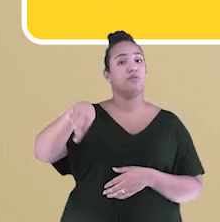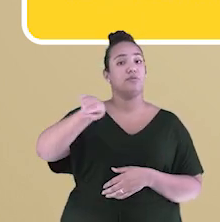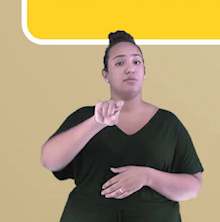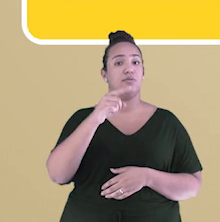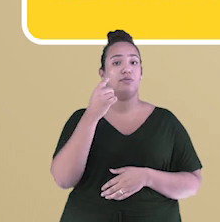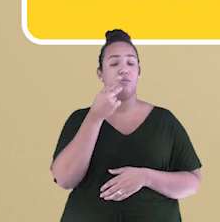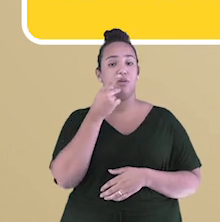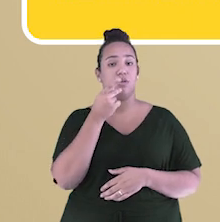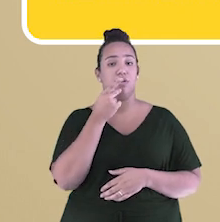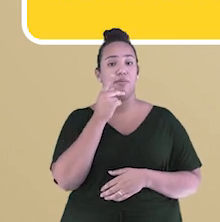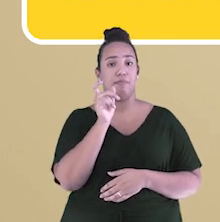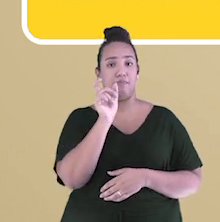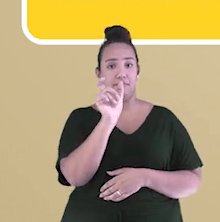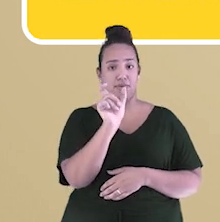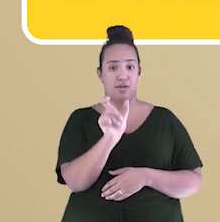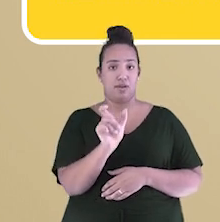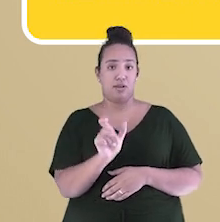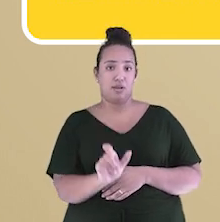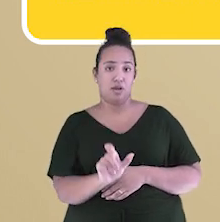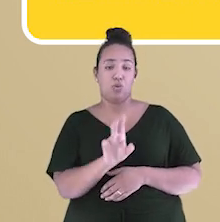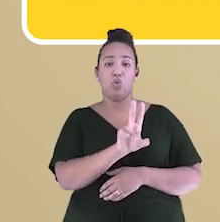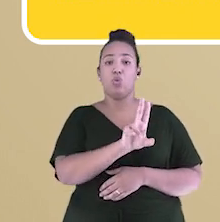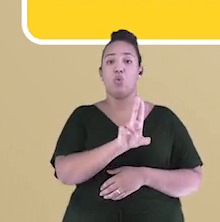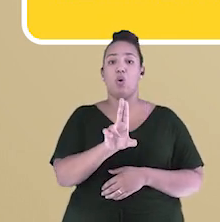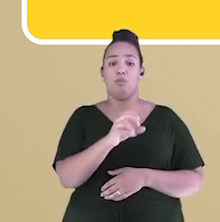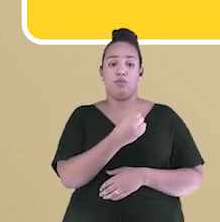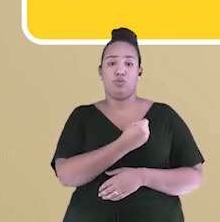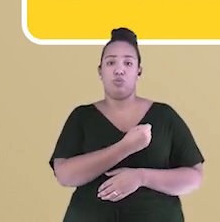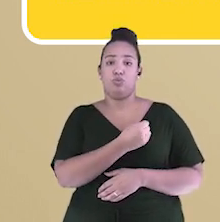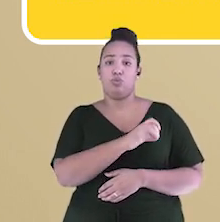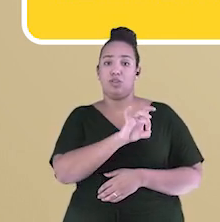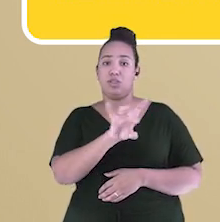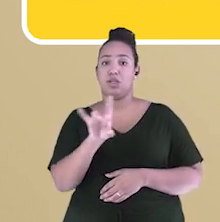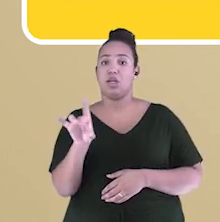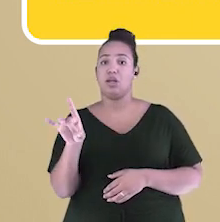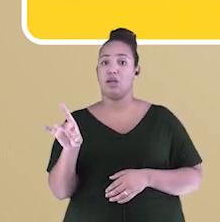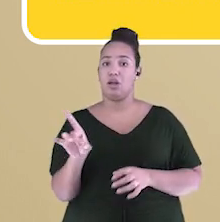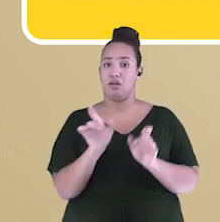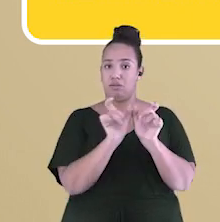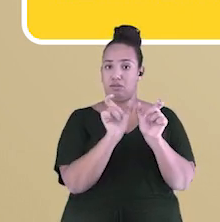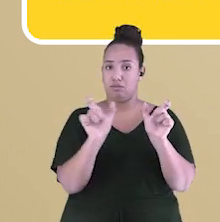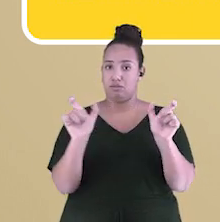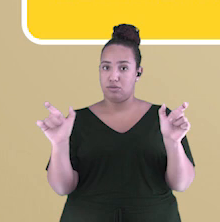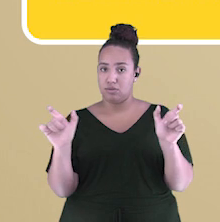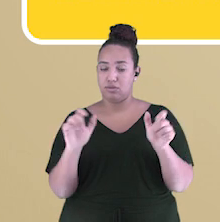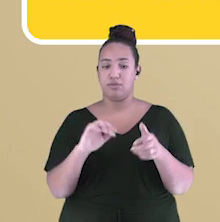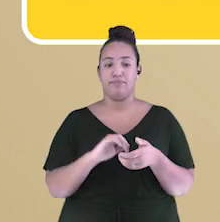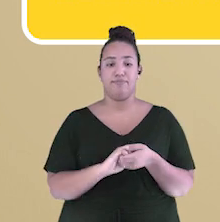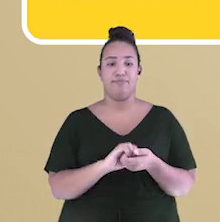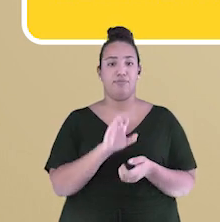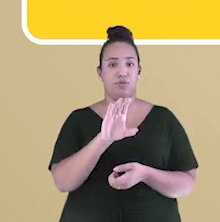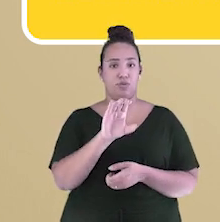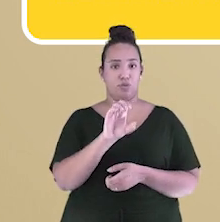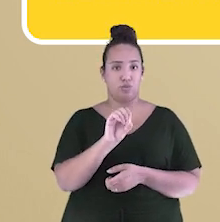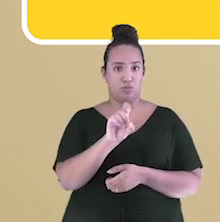Agora, dê a classificação das palavras da questão 6 quanto ao número de